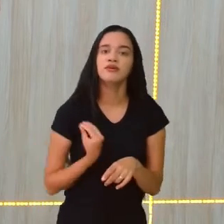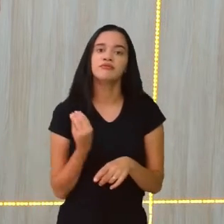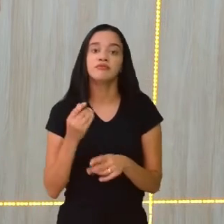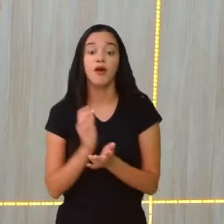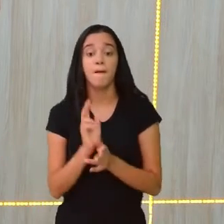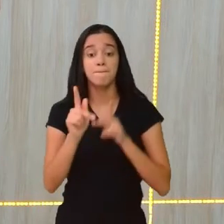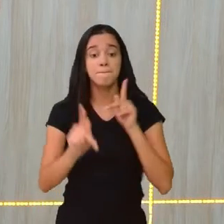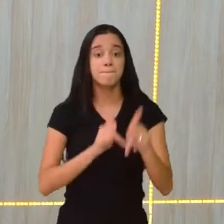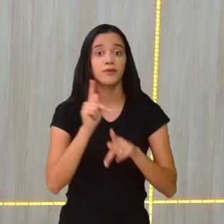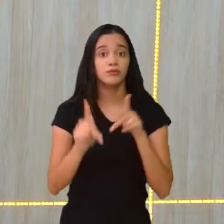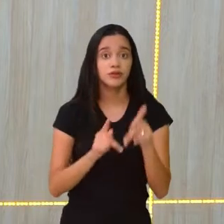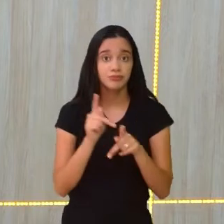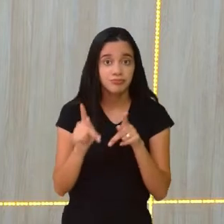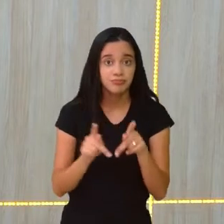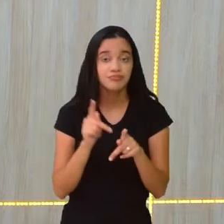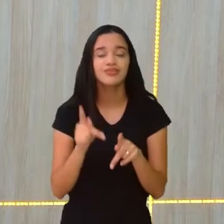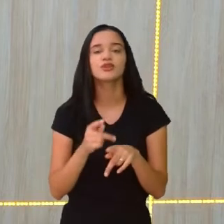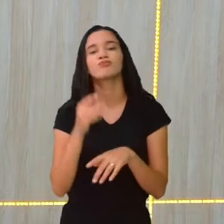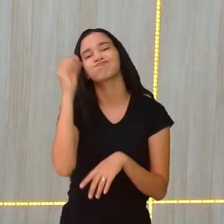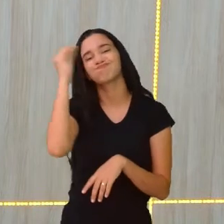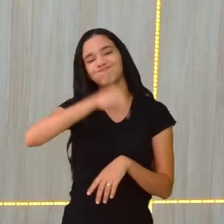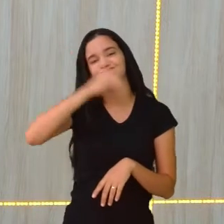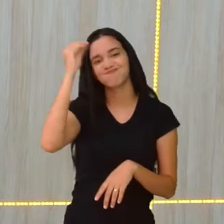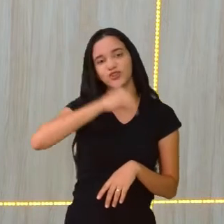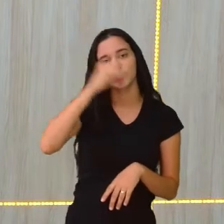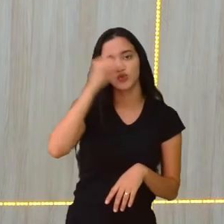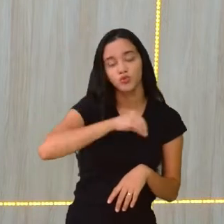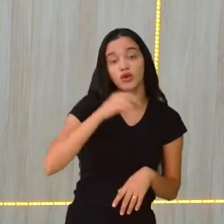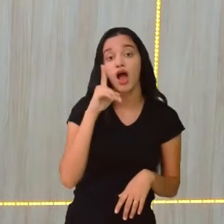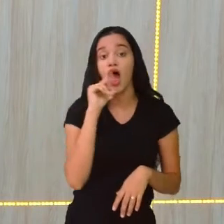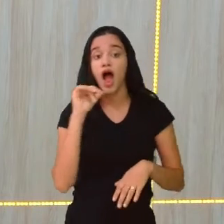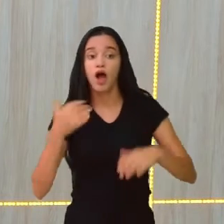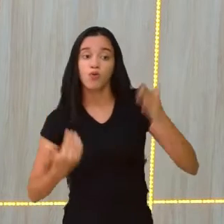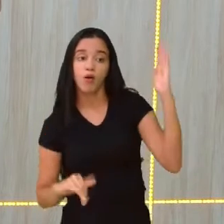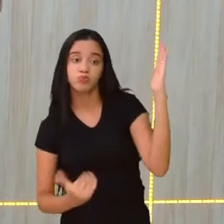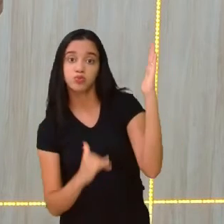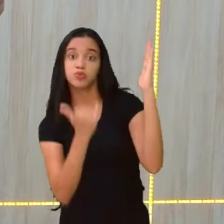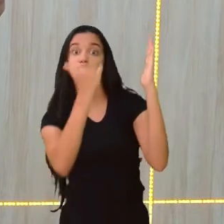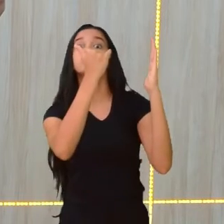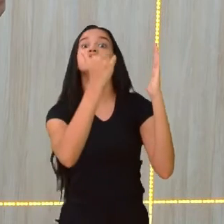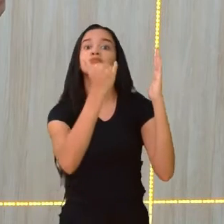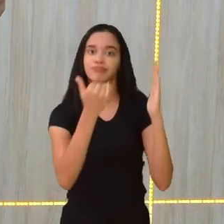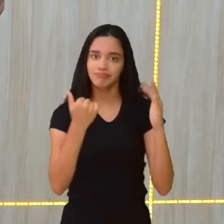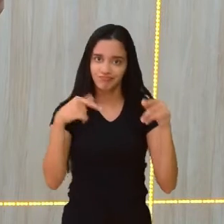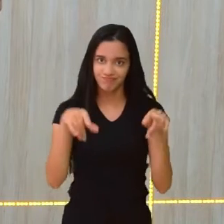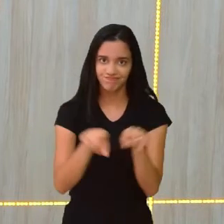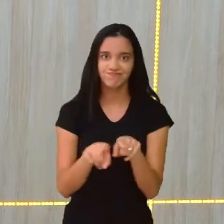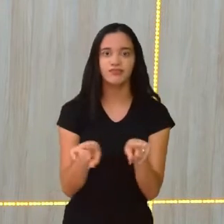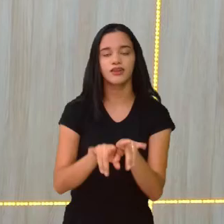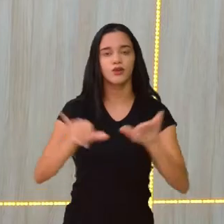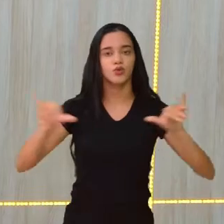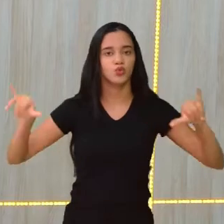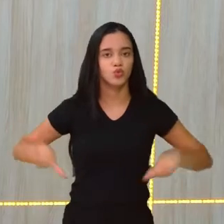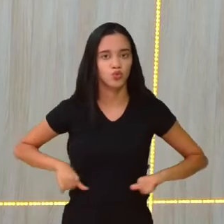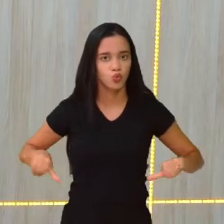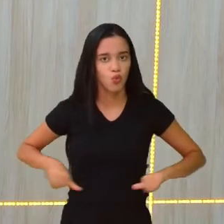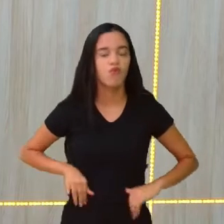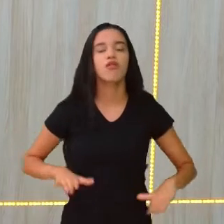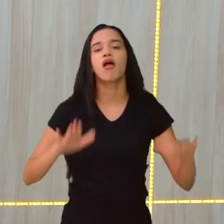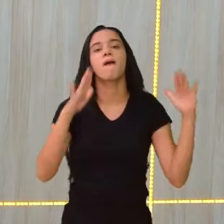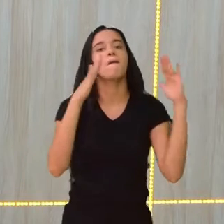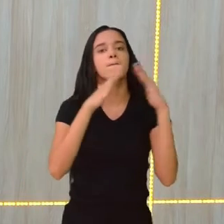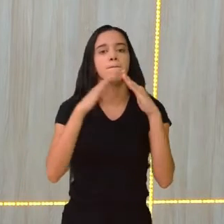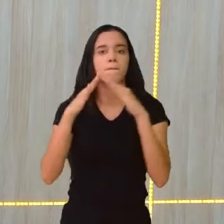são populações ribeirinhas que são afetadas nas enchentes, então muitas pessoas ainda sofrem essa questão de